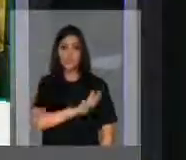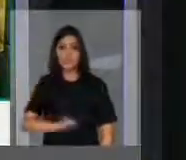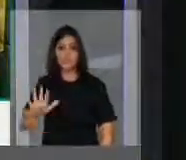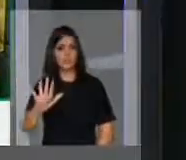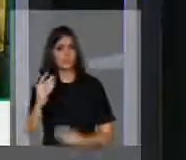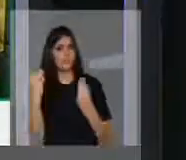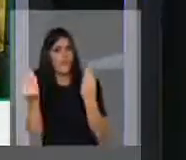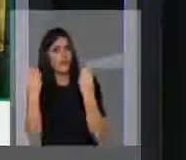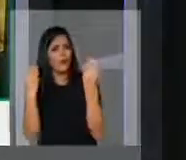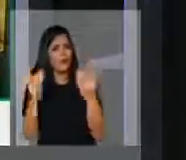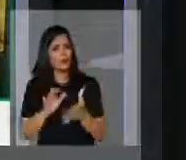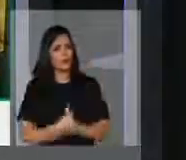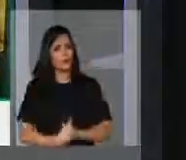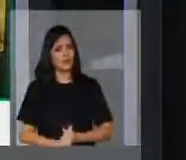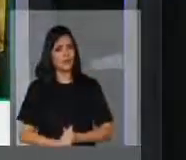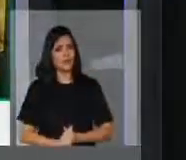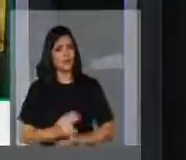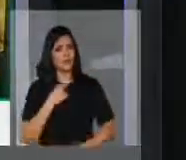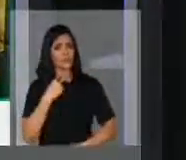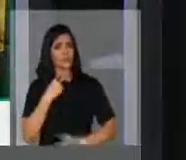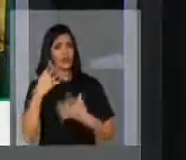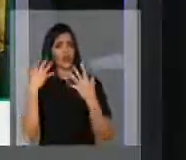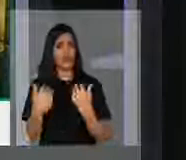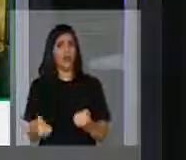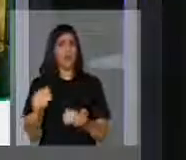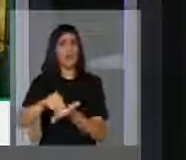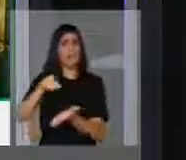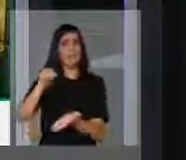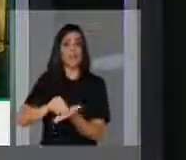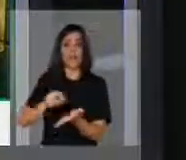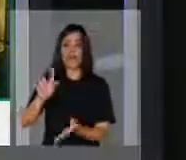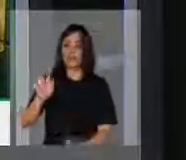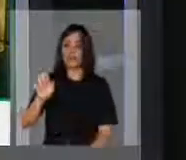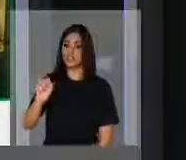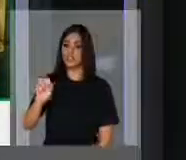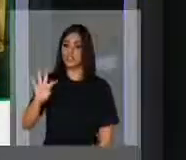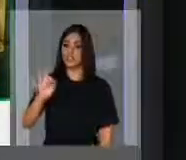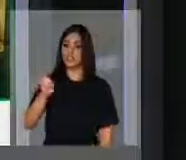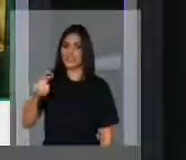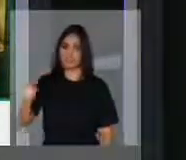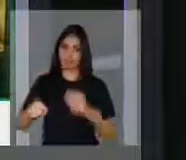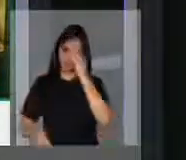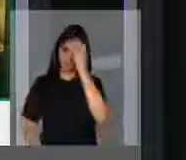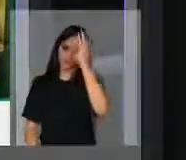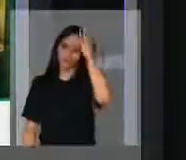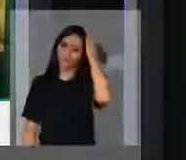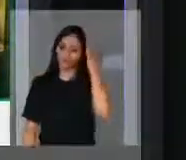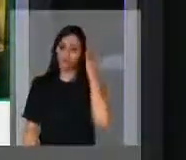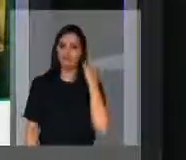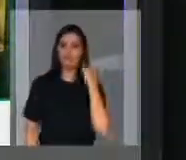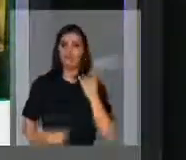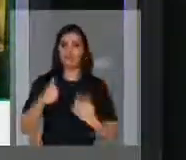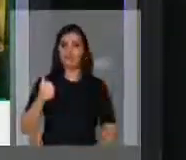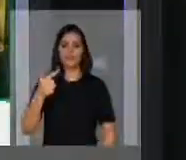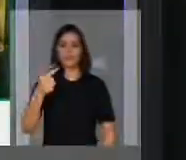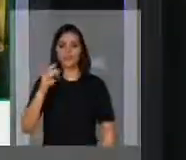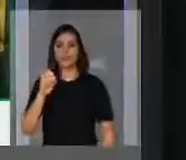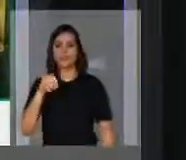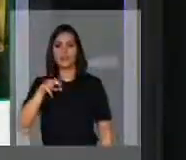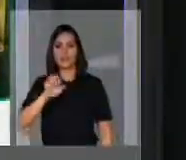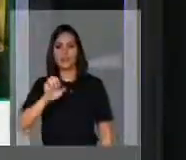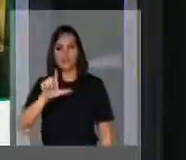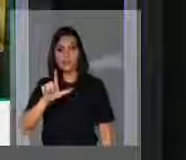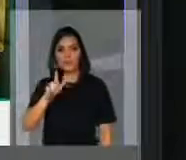é inadmissível. É falta de gestão. Número de uma nação, 170 mil. 170 mil